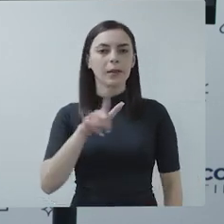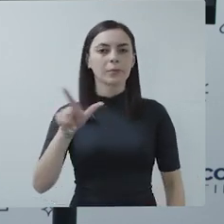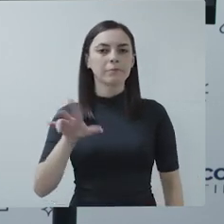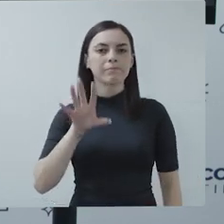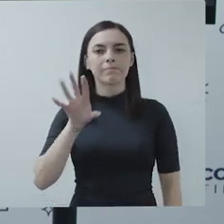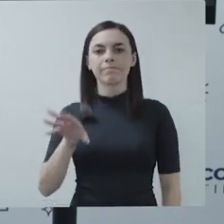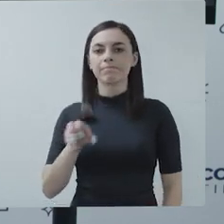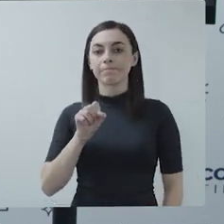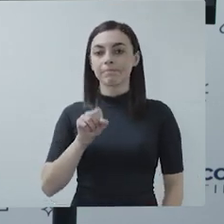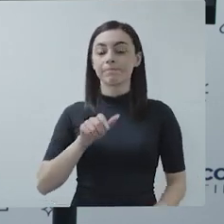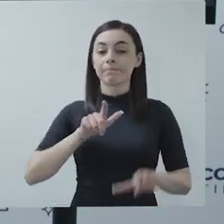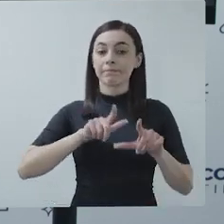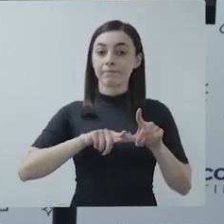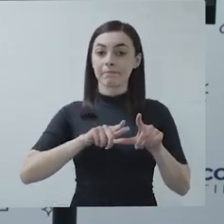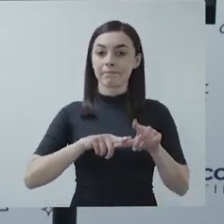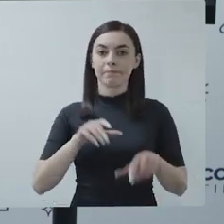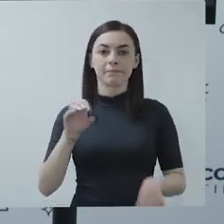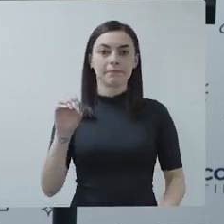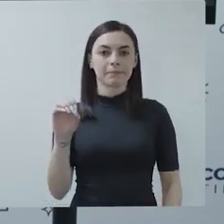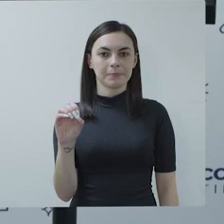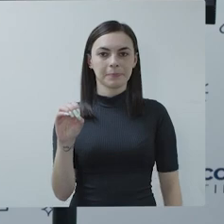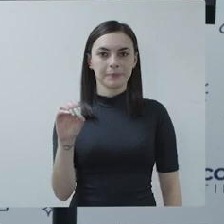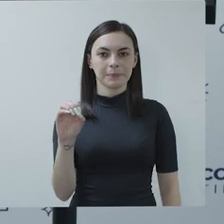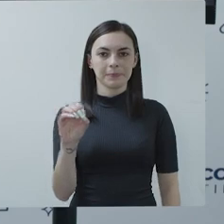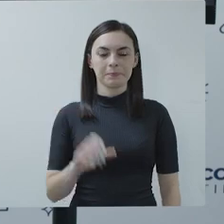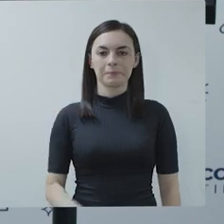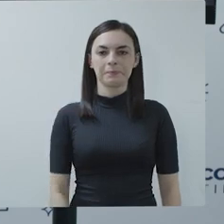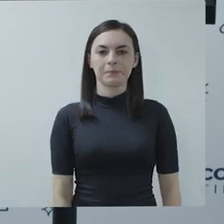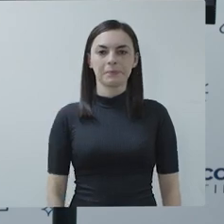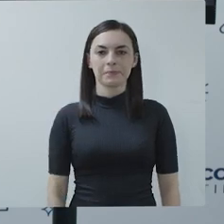vão pegar é a letra O.